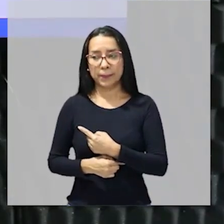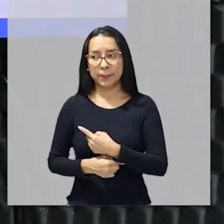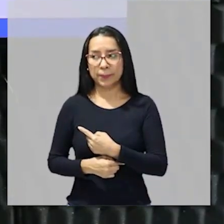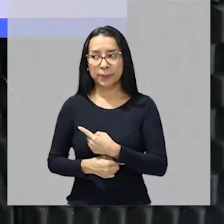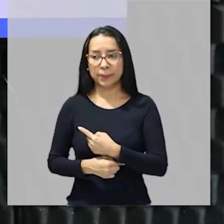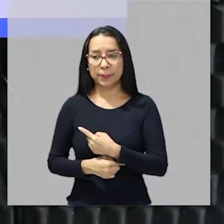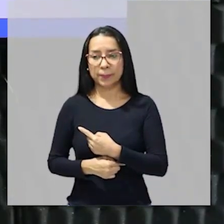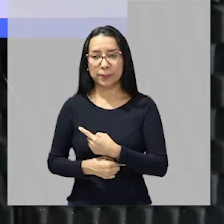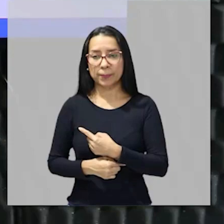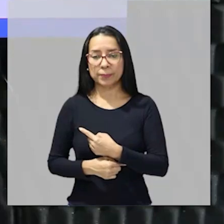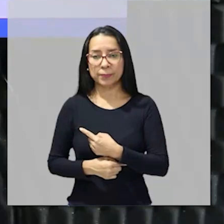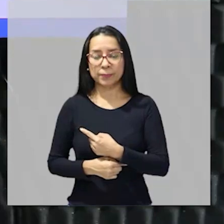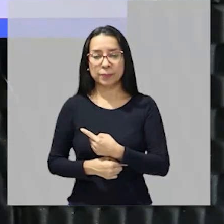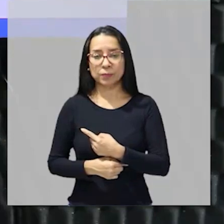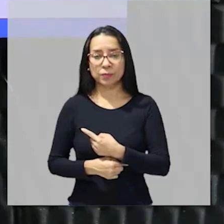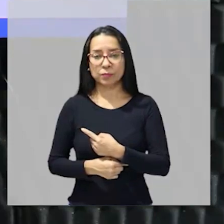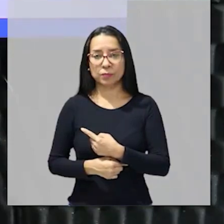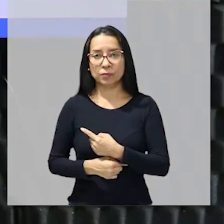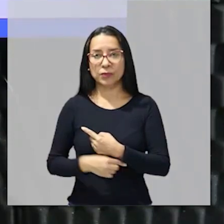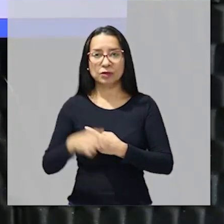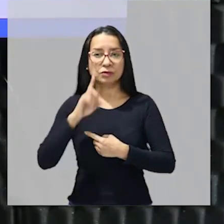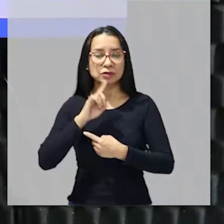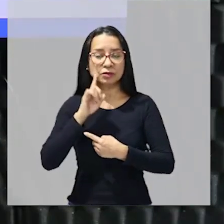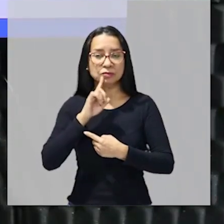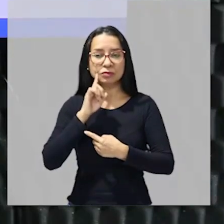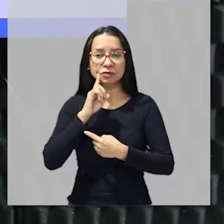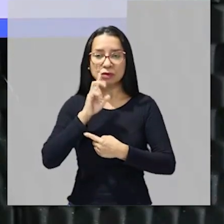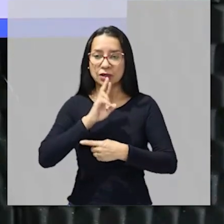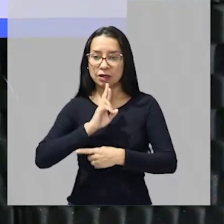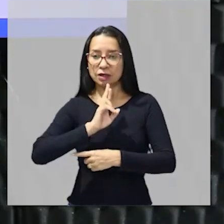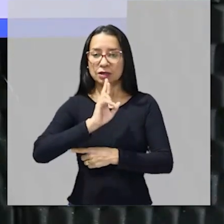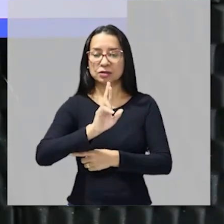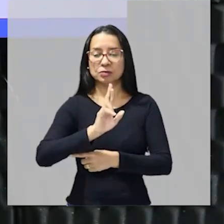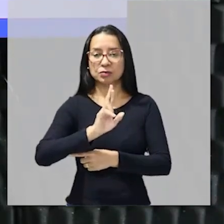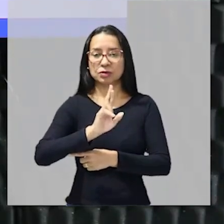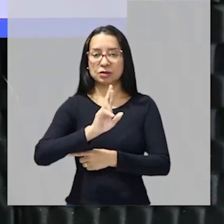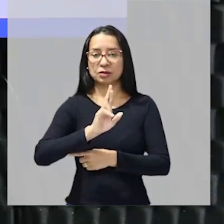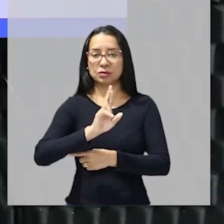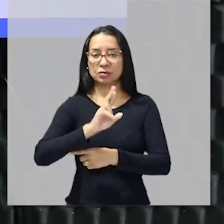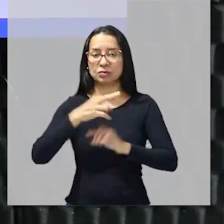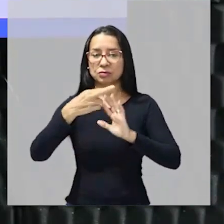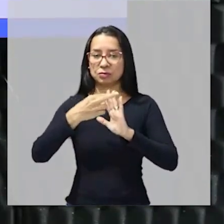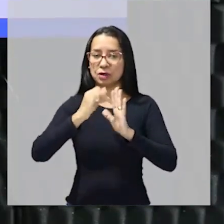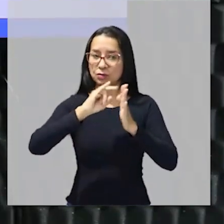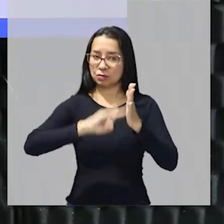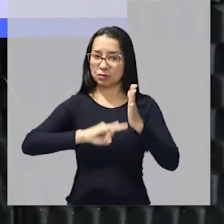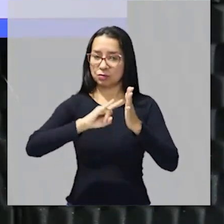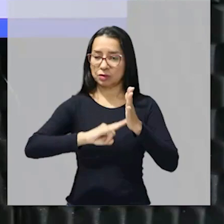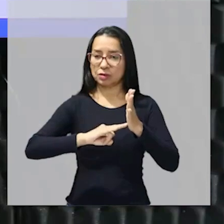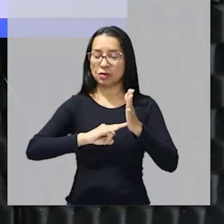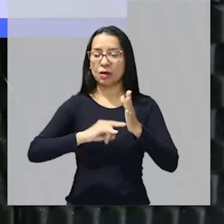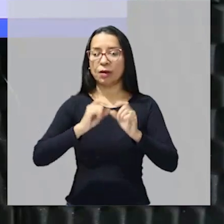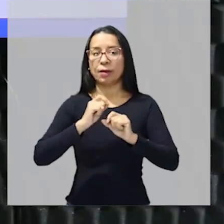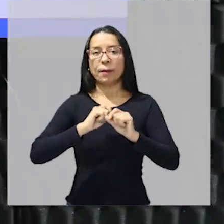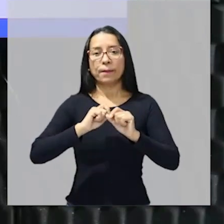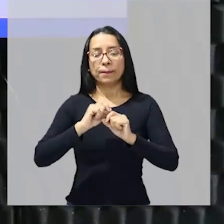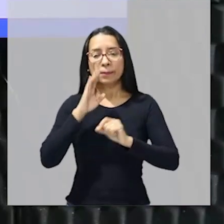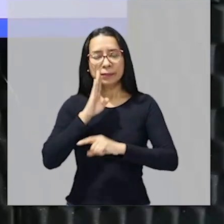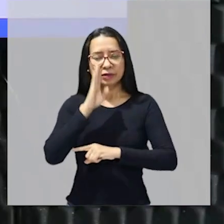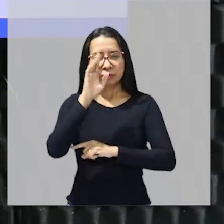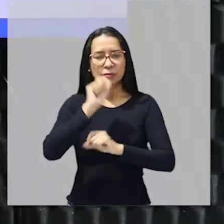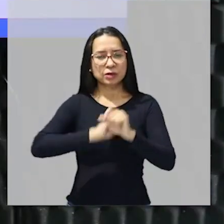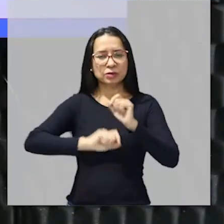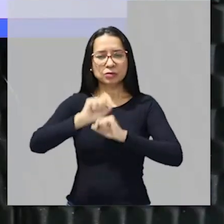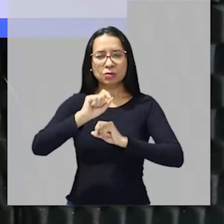social revolucionário, porque os Estados Unidos reagiram à Revolução, inclusive principalmente com boicote diplomático e